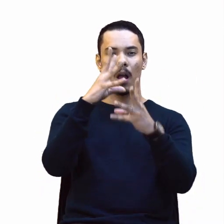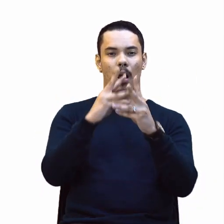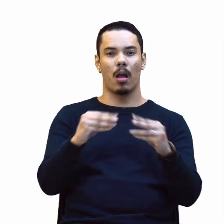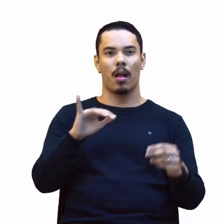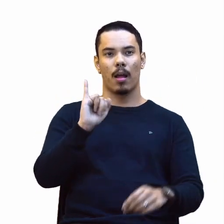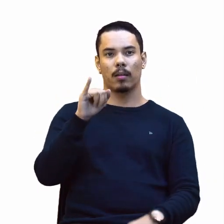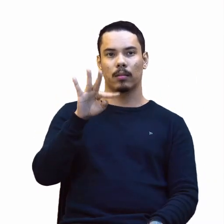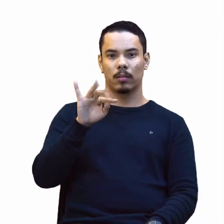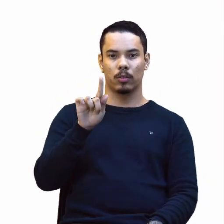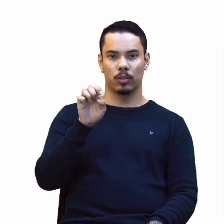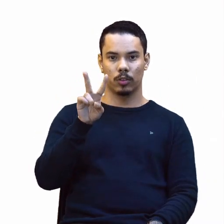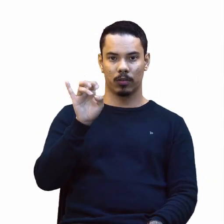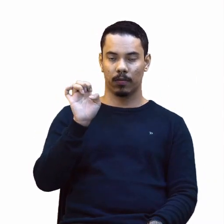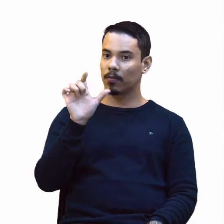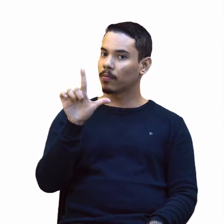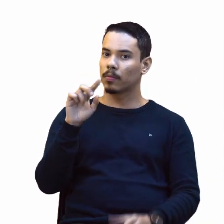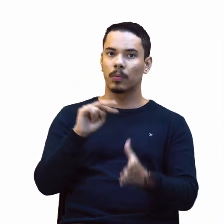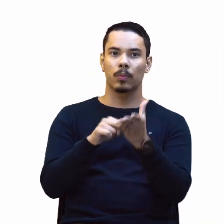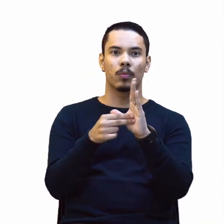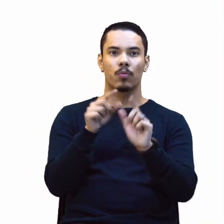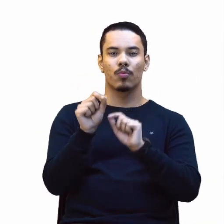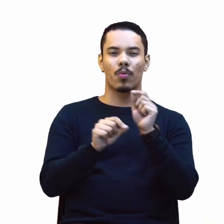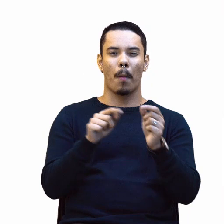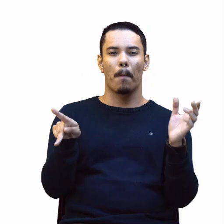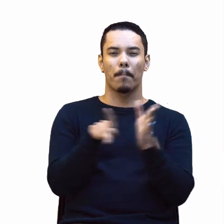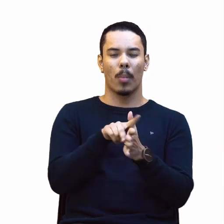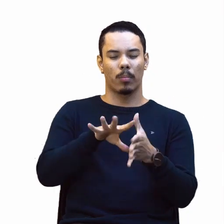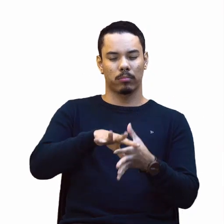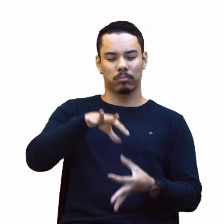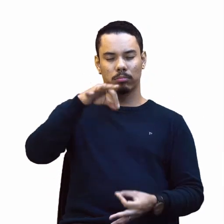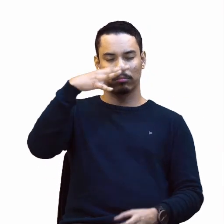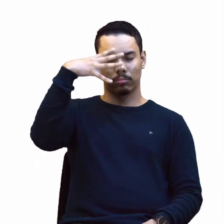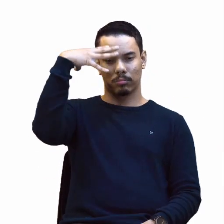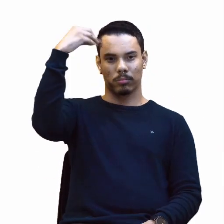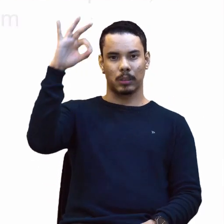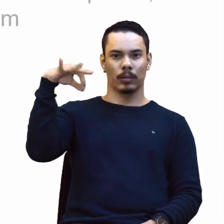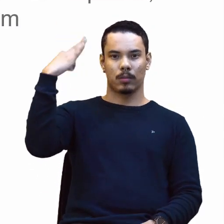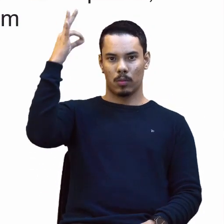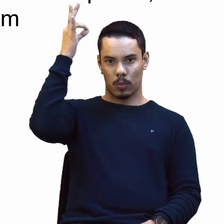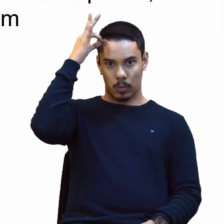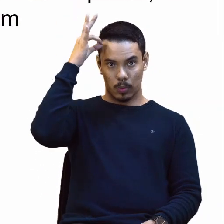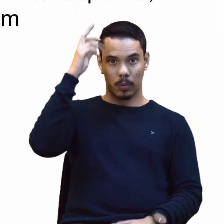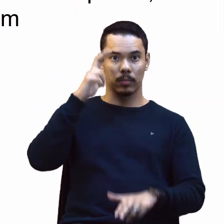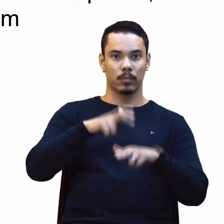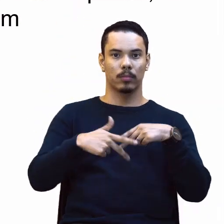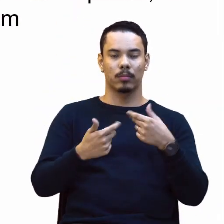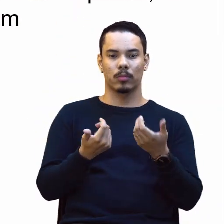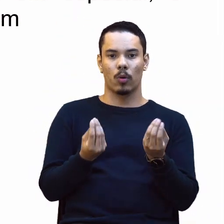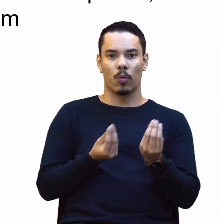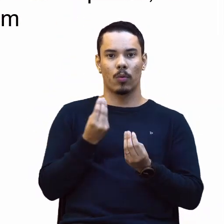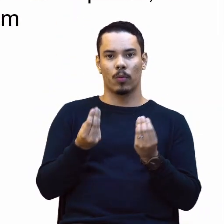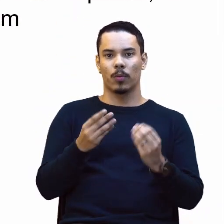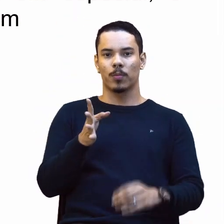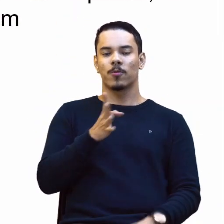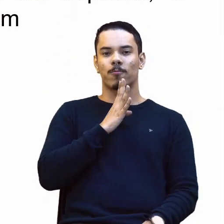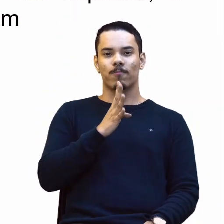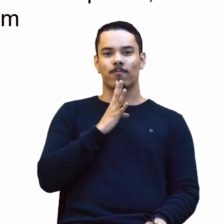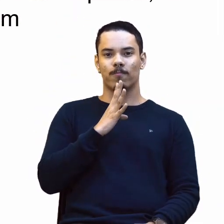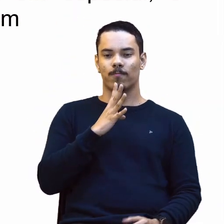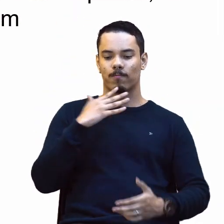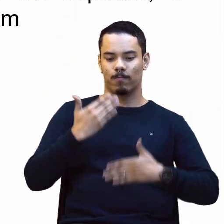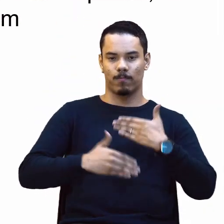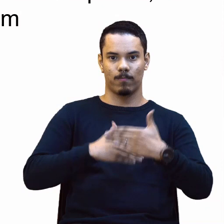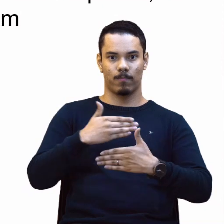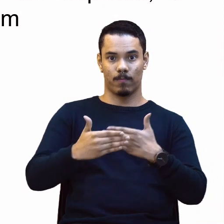ele é o espiritual, tá? Nas suas formas de produzir conhecimento. Além do mais, no pensamento